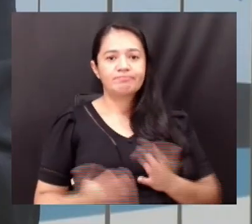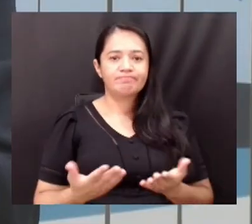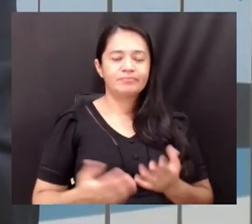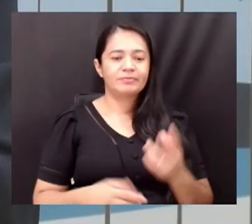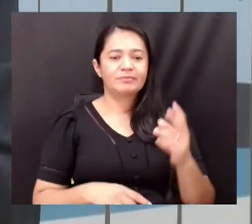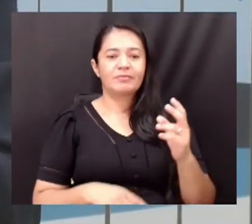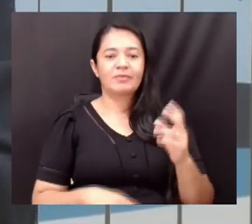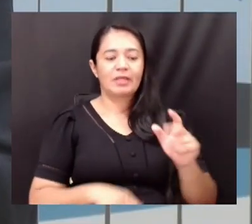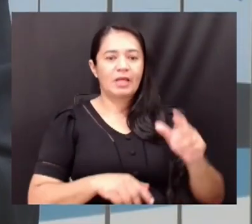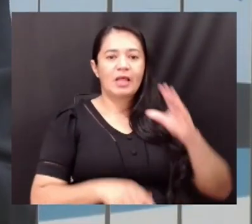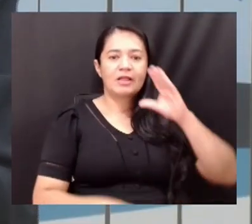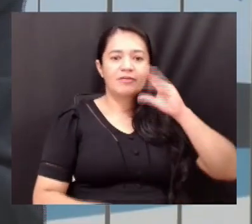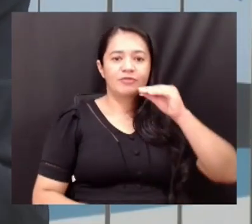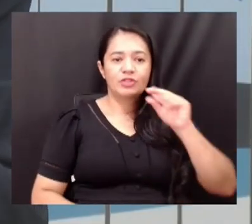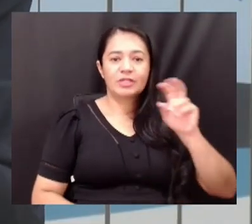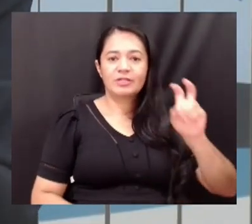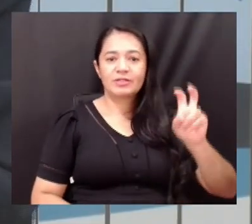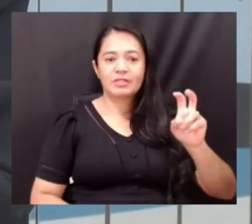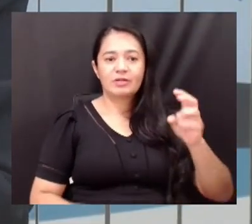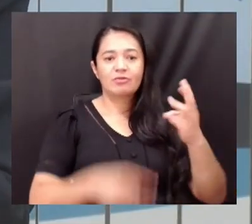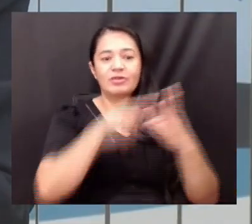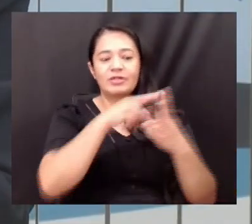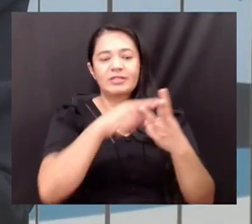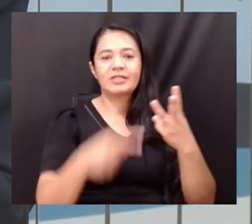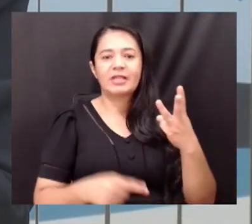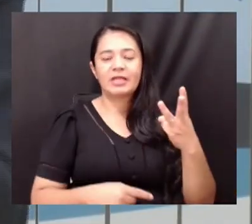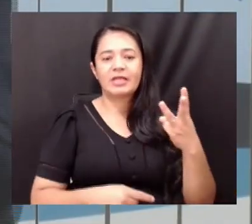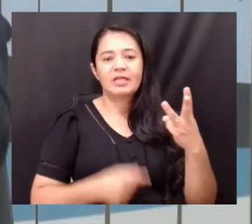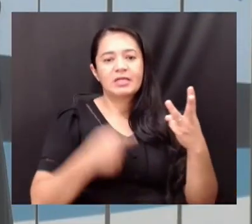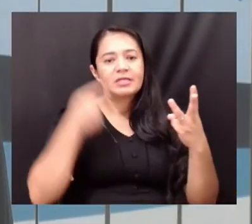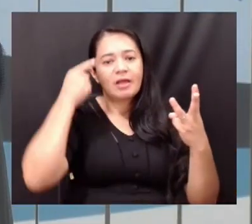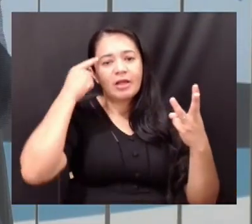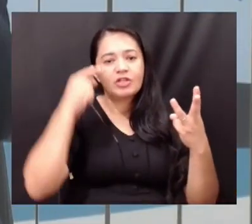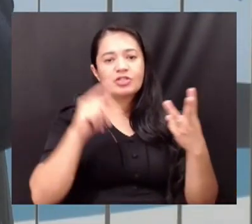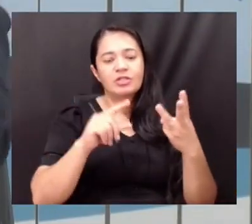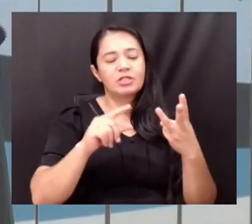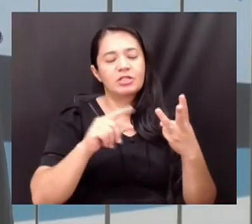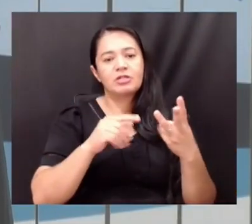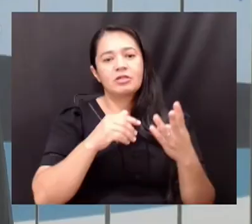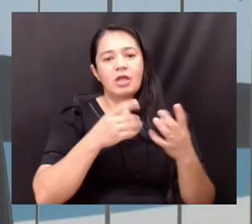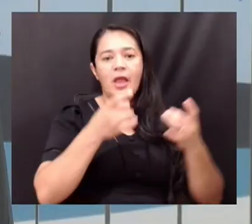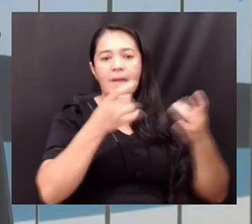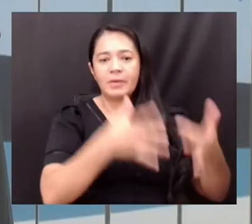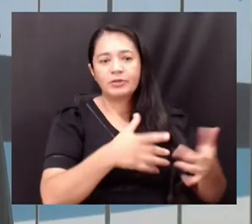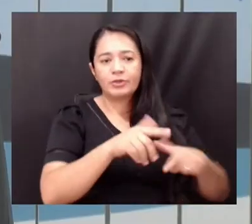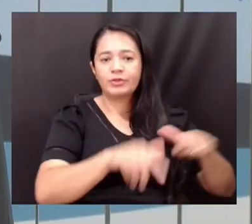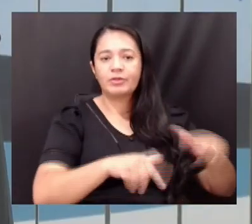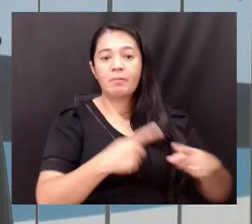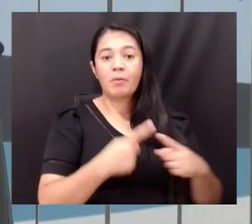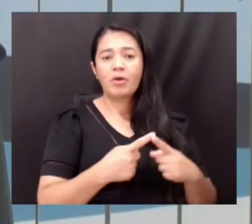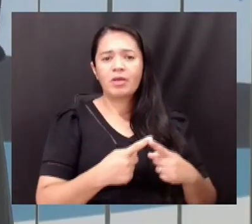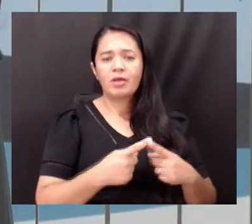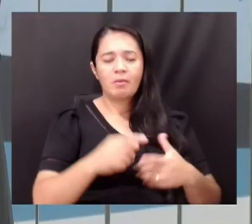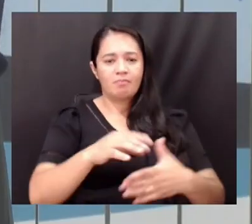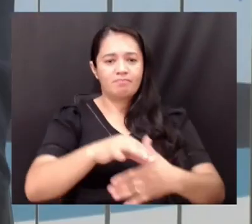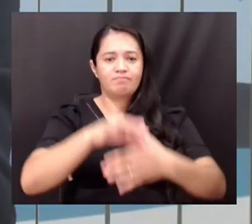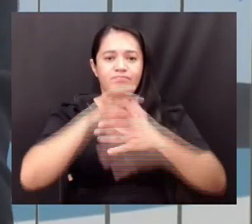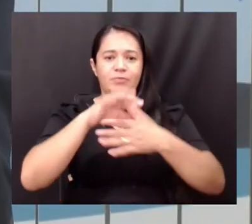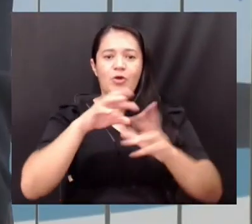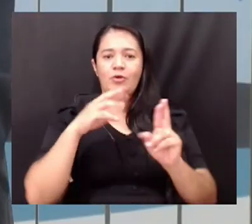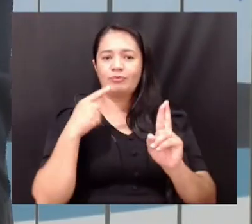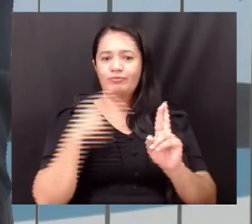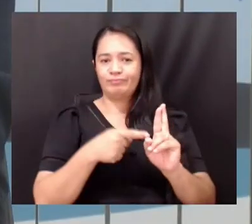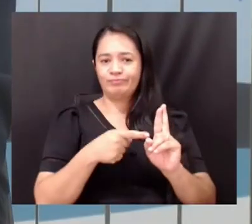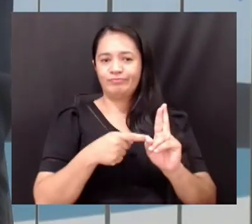3 sairiam do seu emprego por causa da sua liderança. Isso é uma hora de eu olhar para mim mesma como líder, de todos